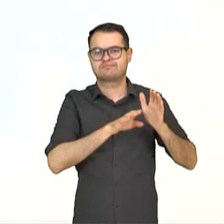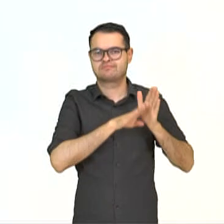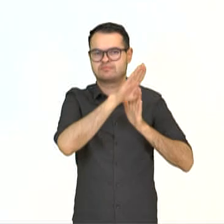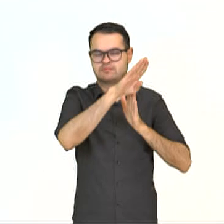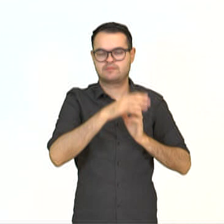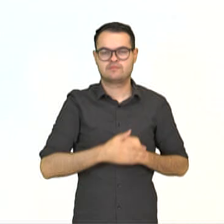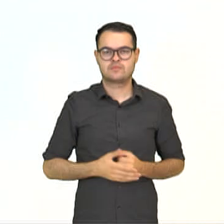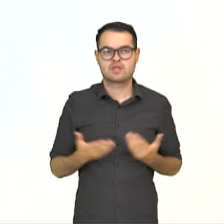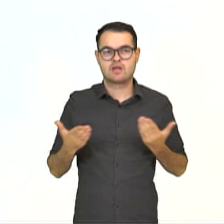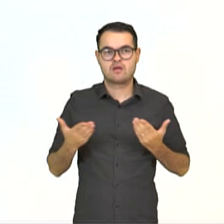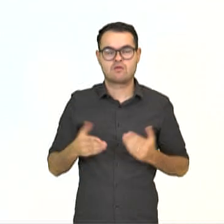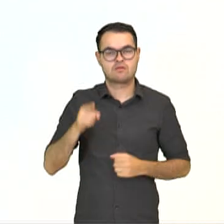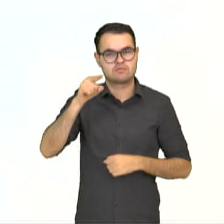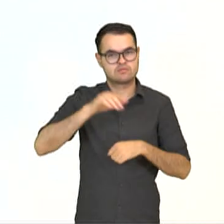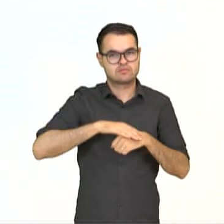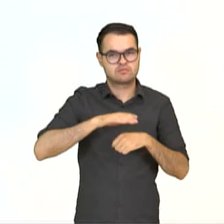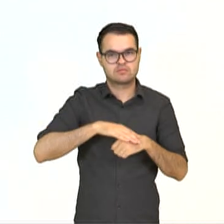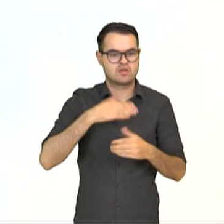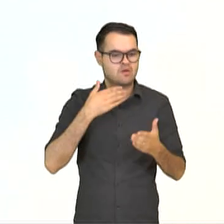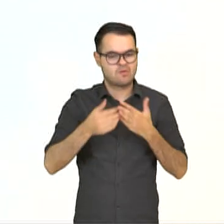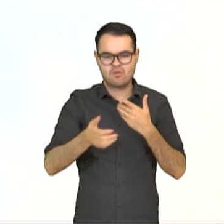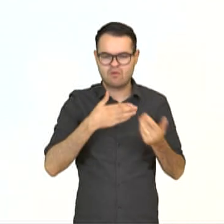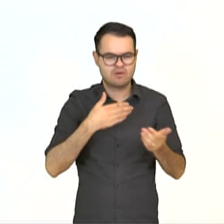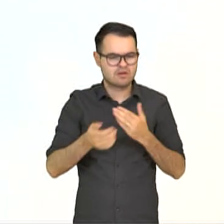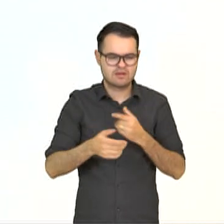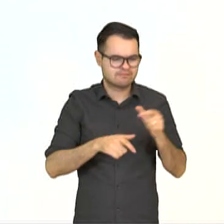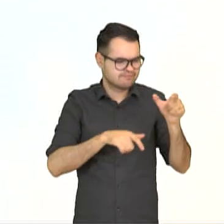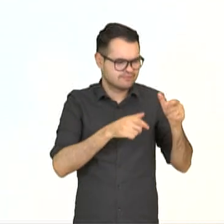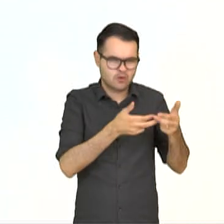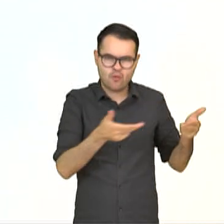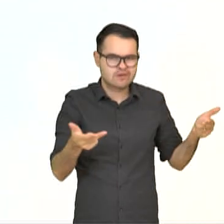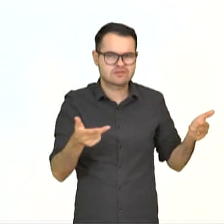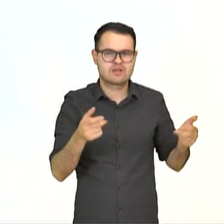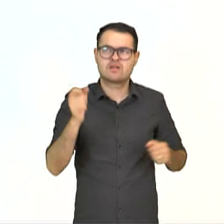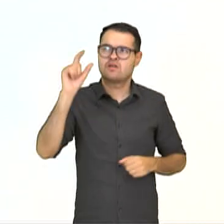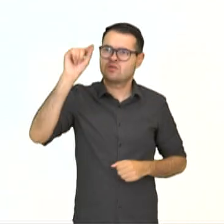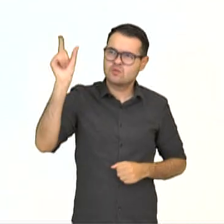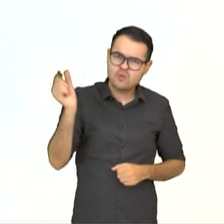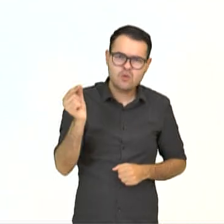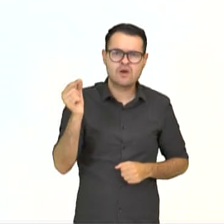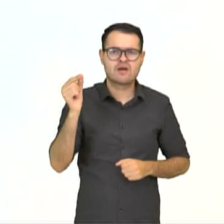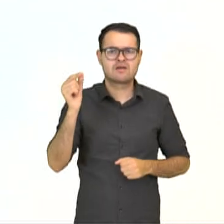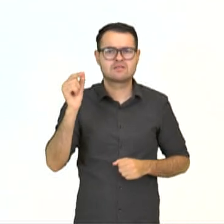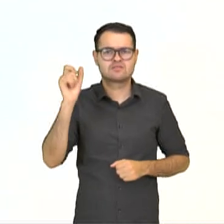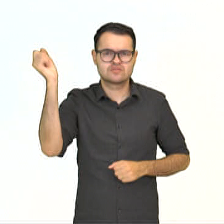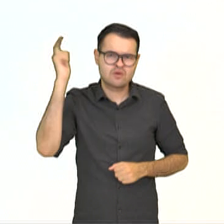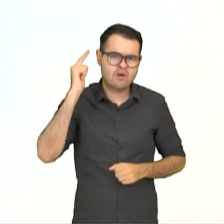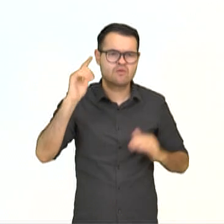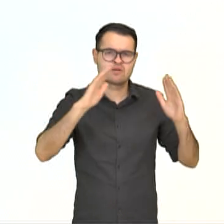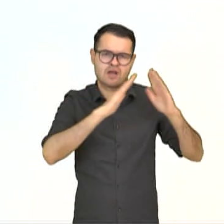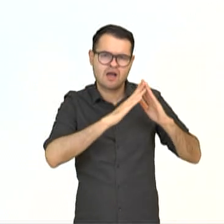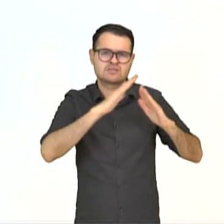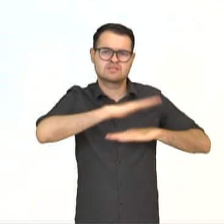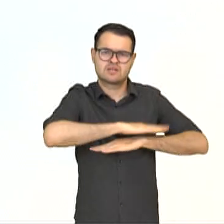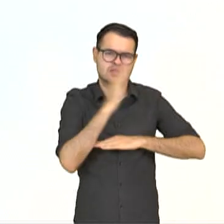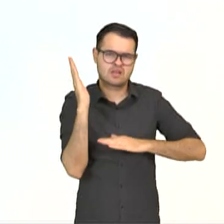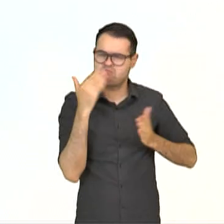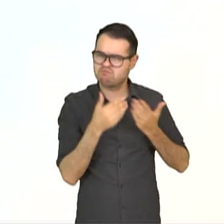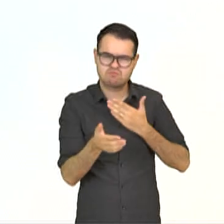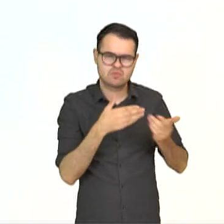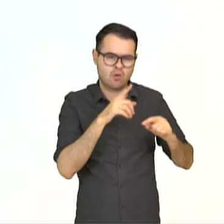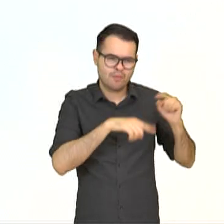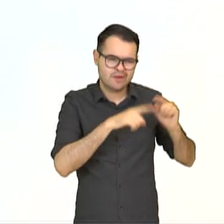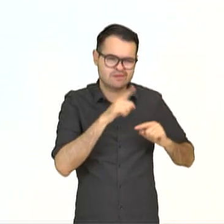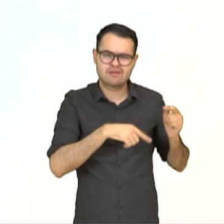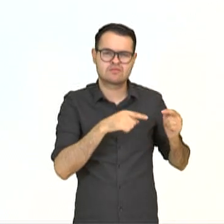vai escolher um ser inanimado qualquer. Eu dei aqui o exemplo que pode ser lua, sol, casa, janela, qualquer coisa. Um ser inanimado ou